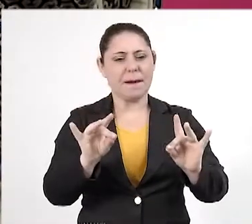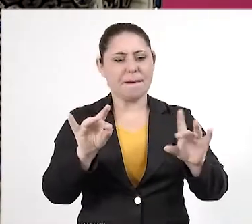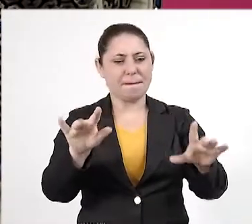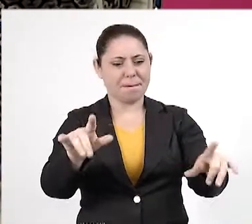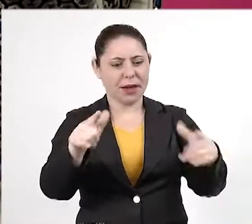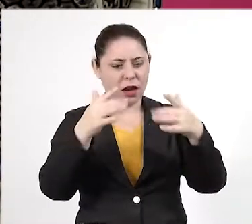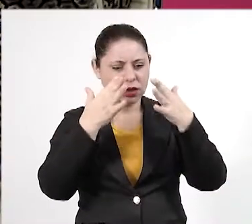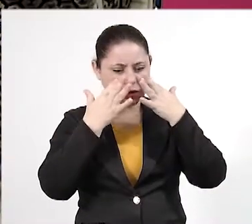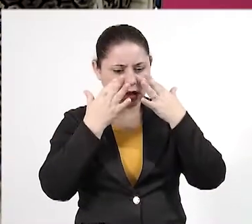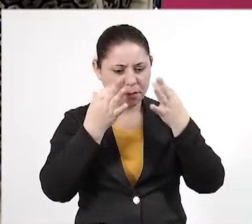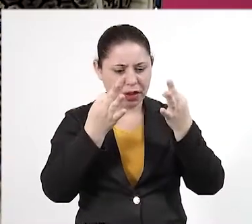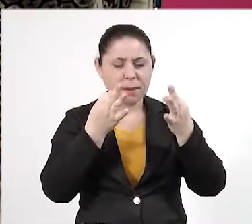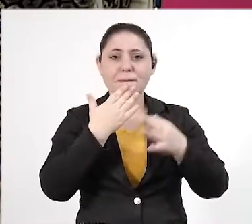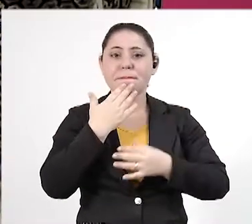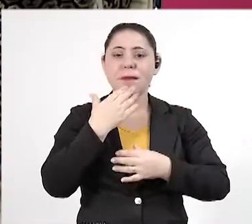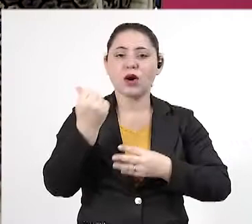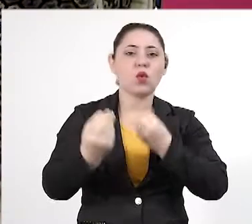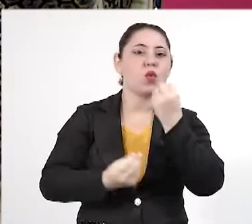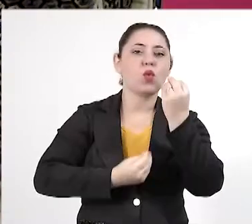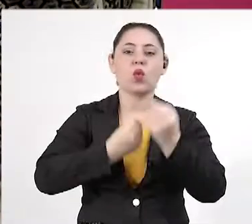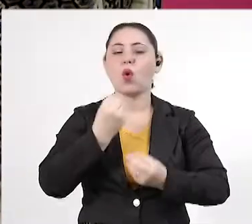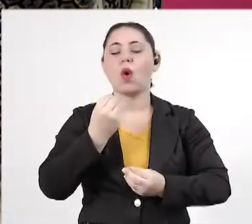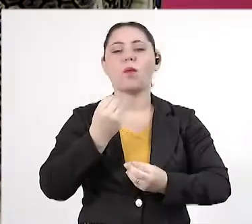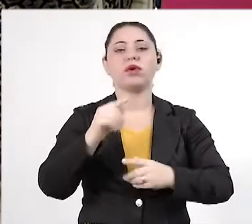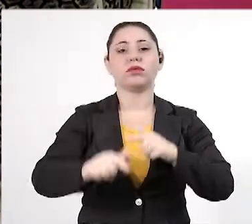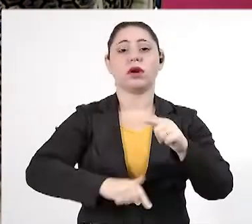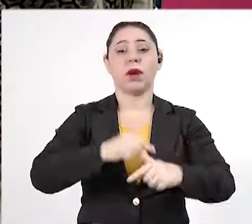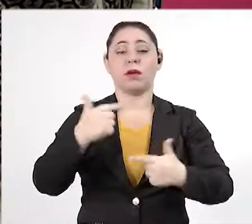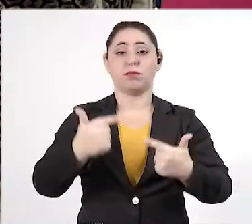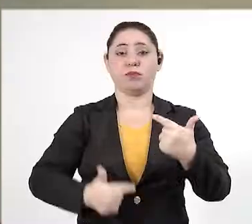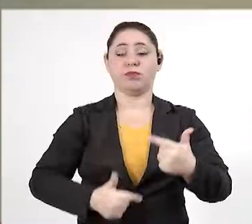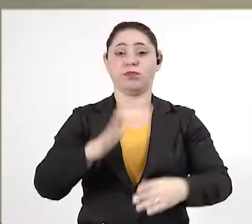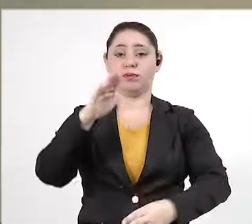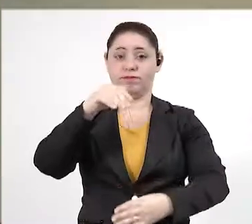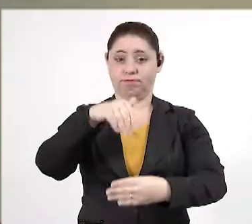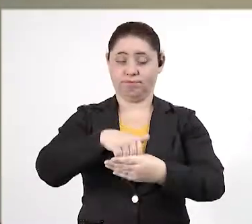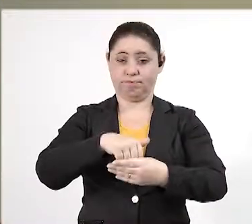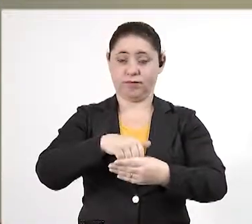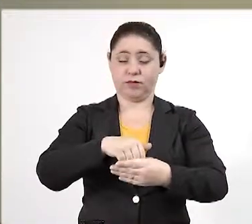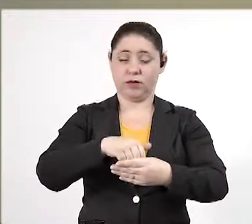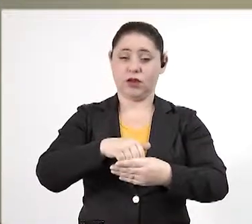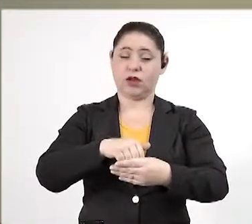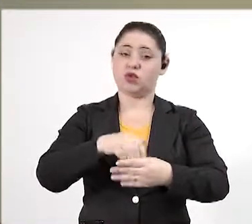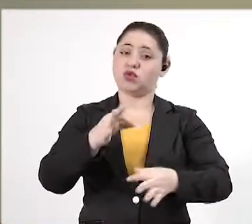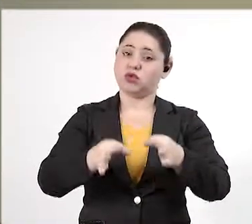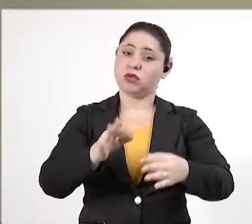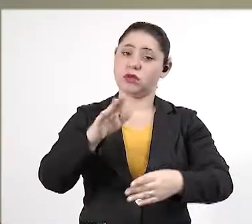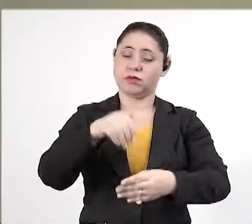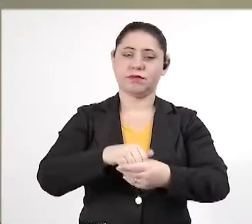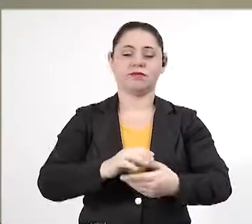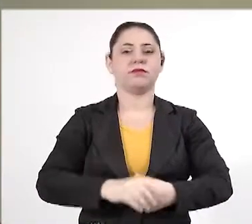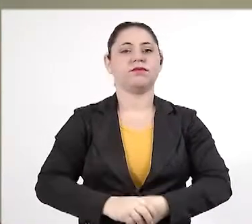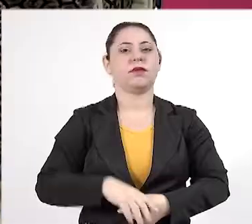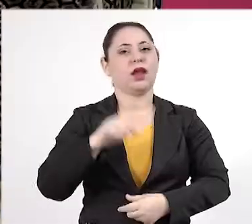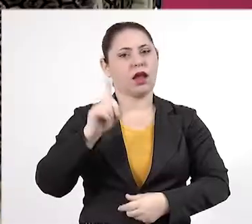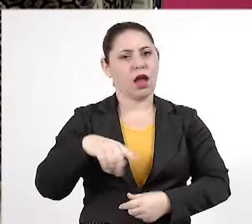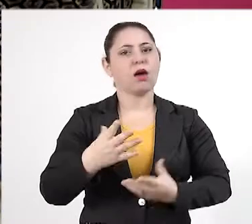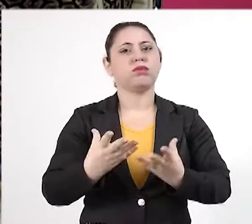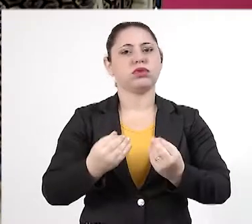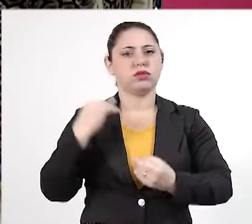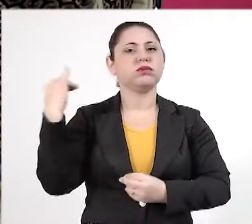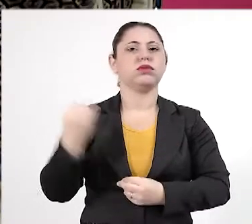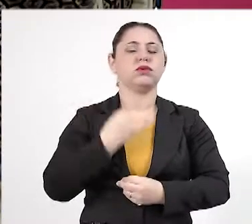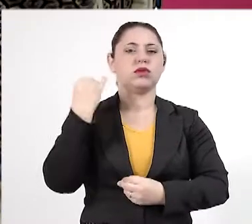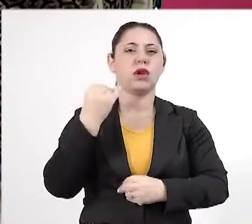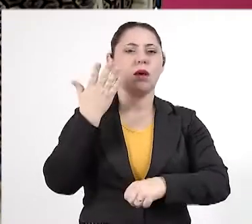começa a perceber melhor como é o funcionamento da política eleitoral, da justiça eleitoral. E é muito